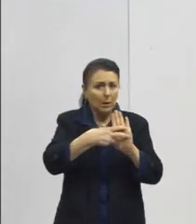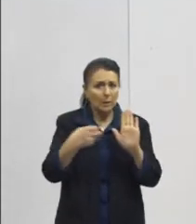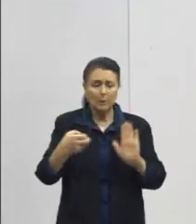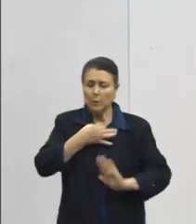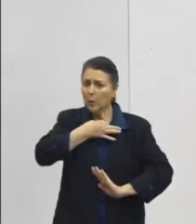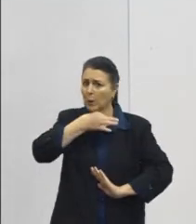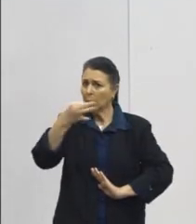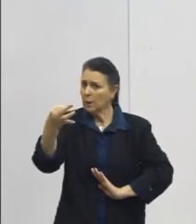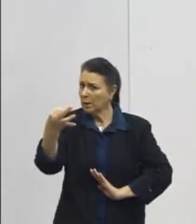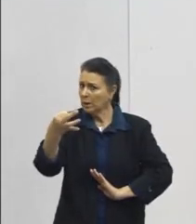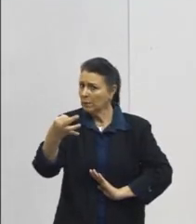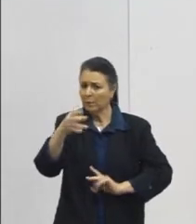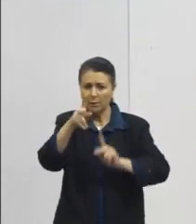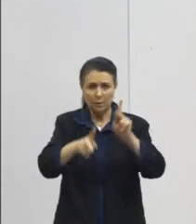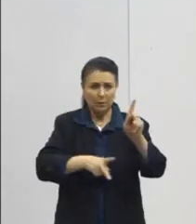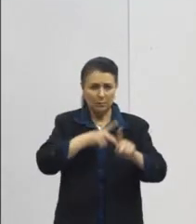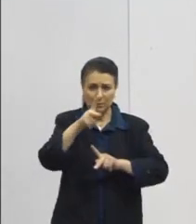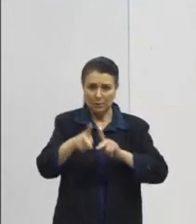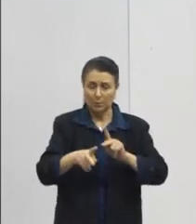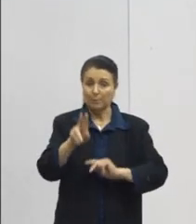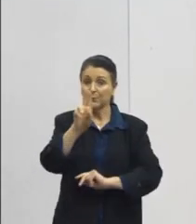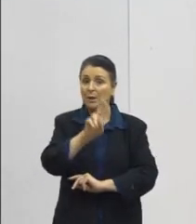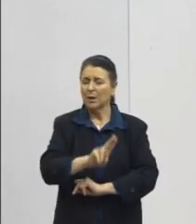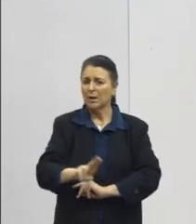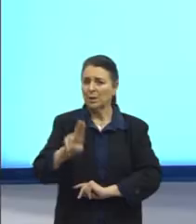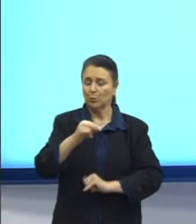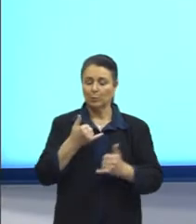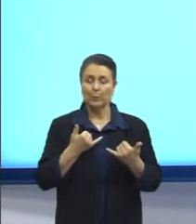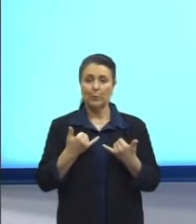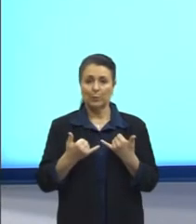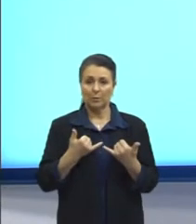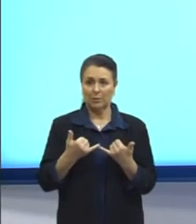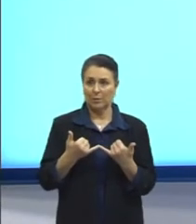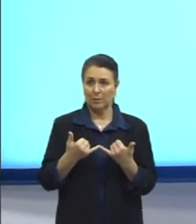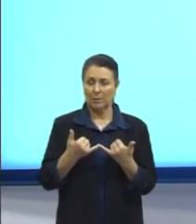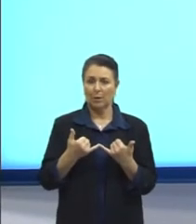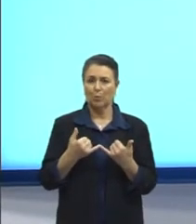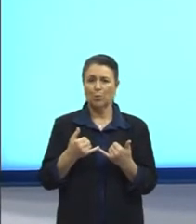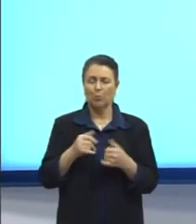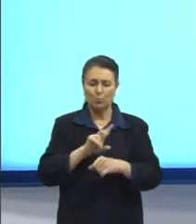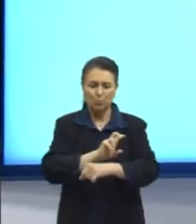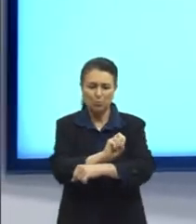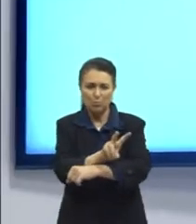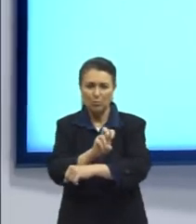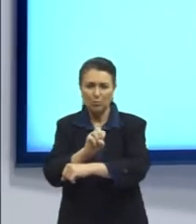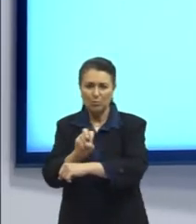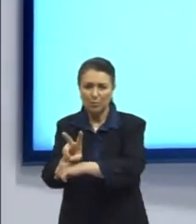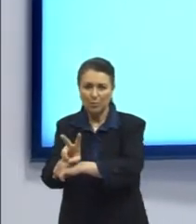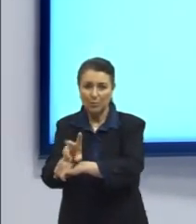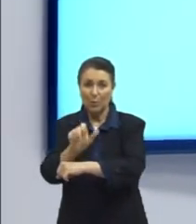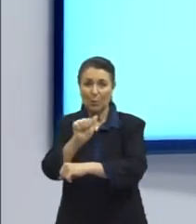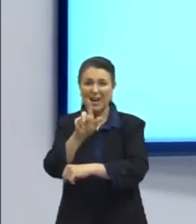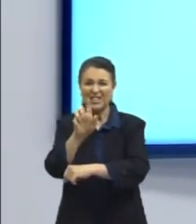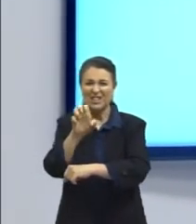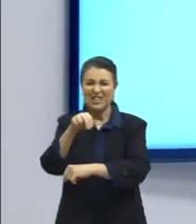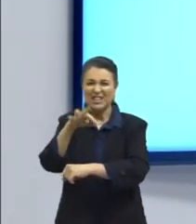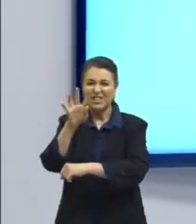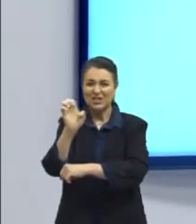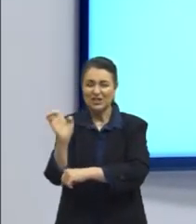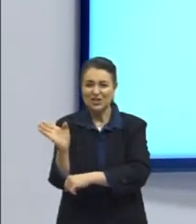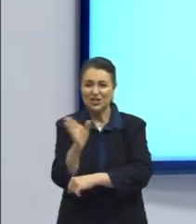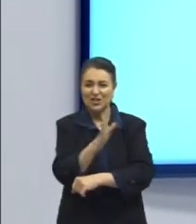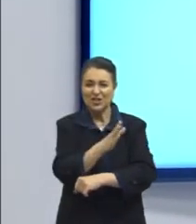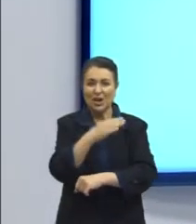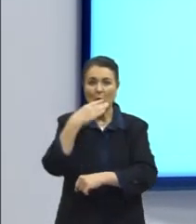do Vietnã eles usam por exemplo né um herbicida chamado agente laranja para tentar